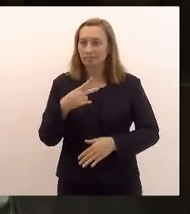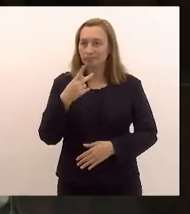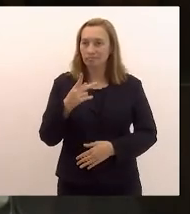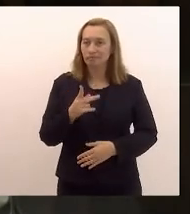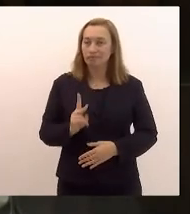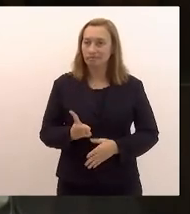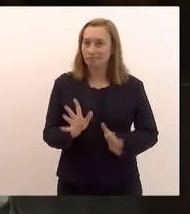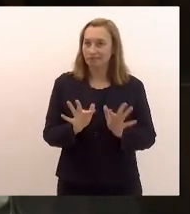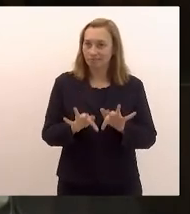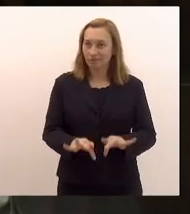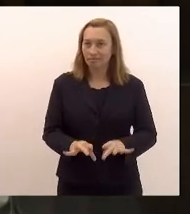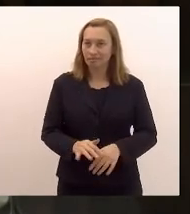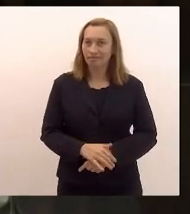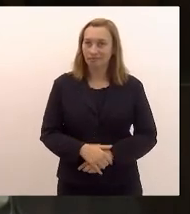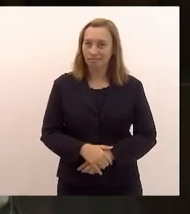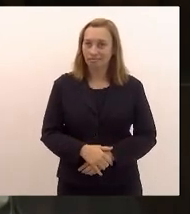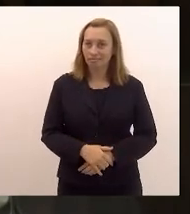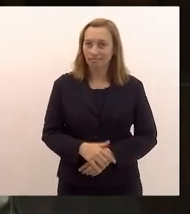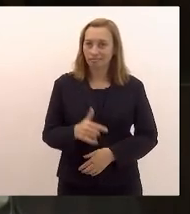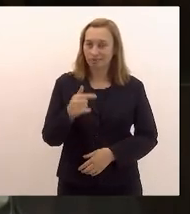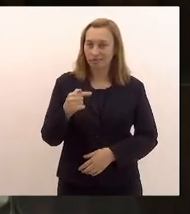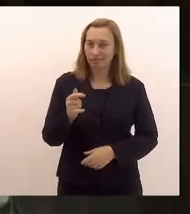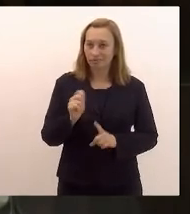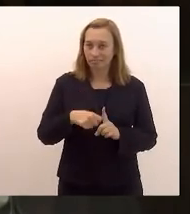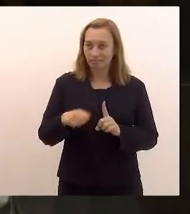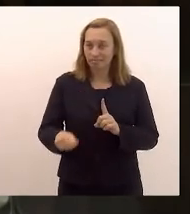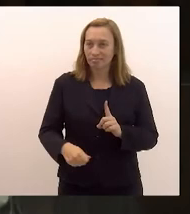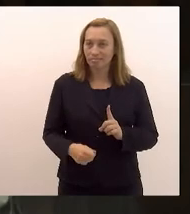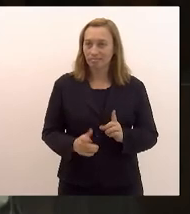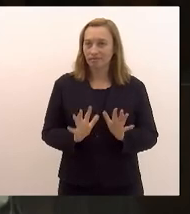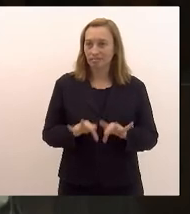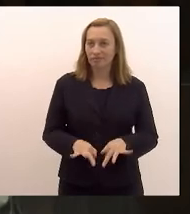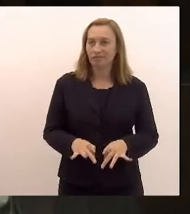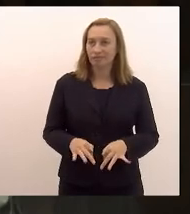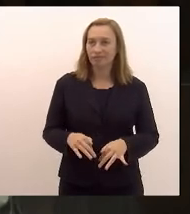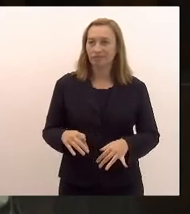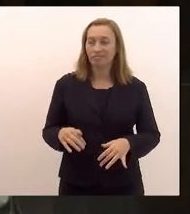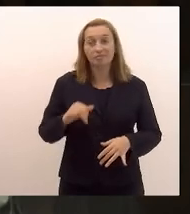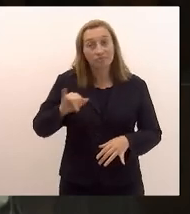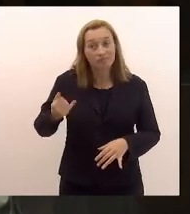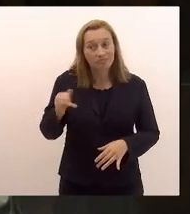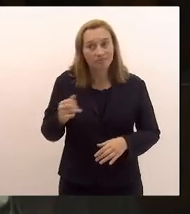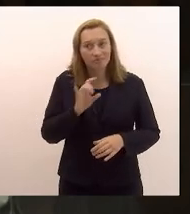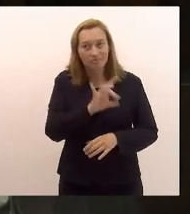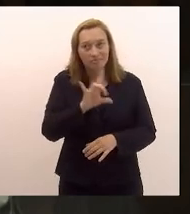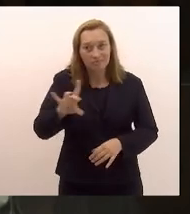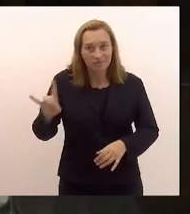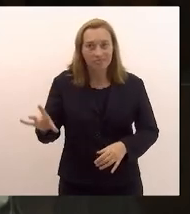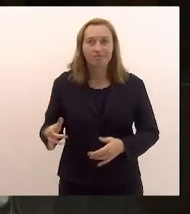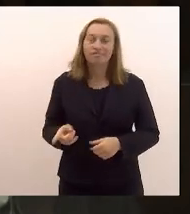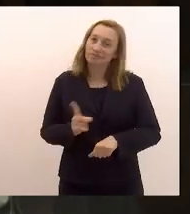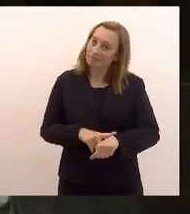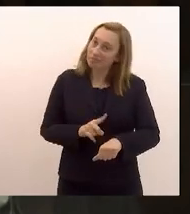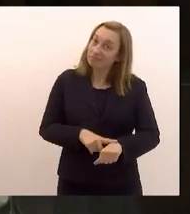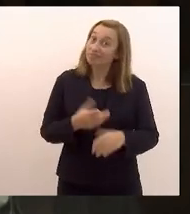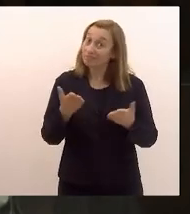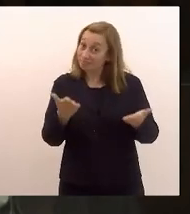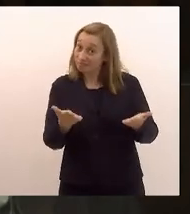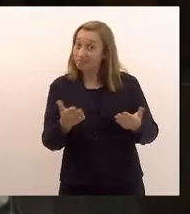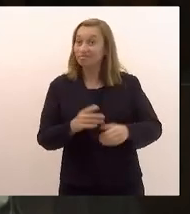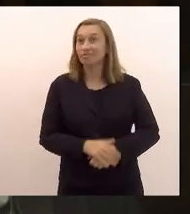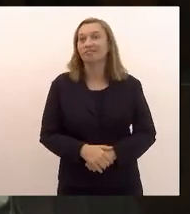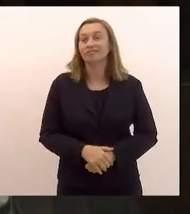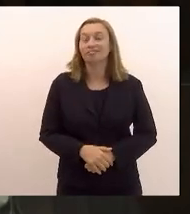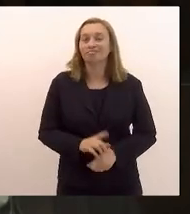sempre Tô na reta final eu tô tô na reta final Falta 17 meses para acabar uma data tão curto cada uma dessas cerimônias de se aborrece muito mas tem momentos aqui como esse